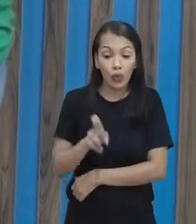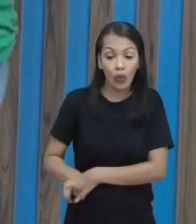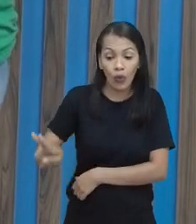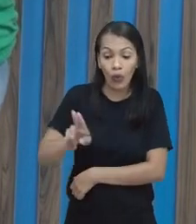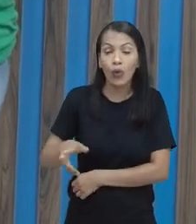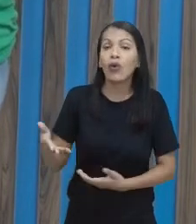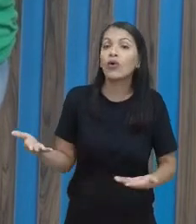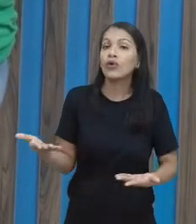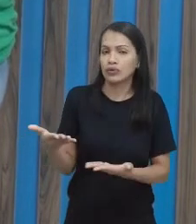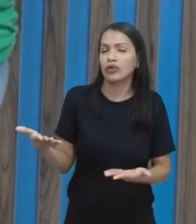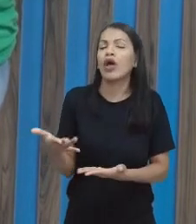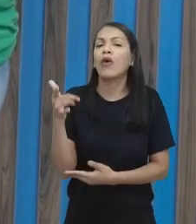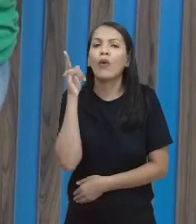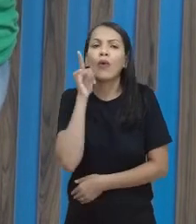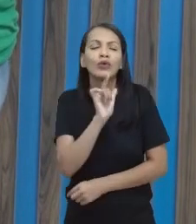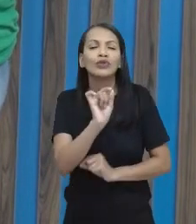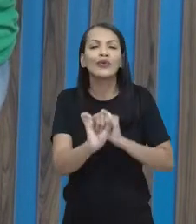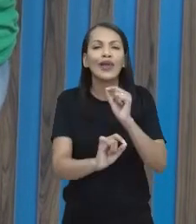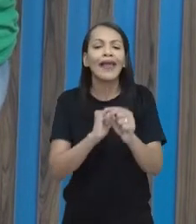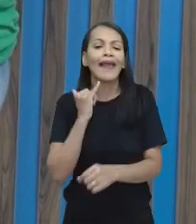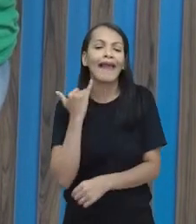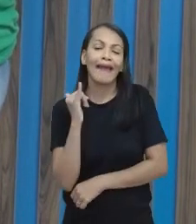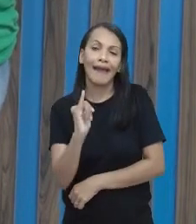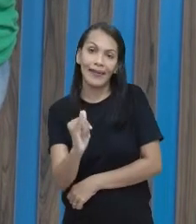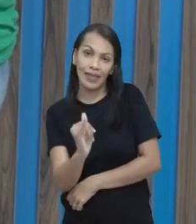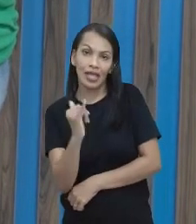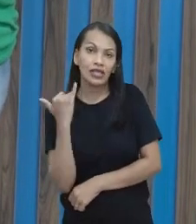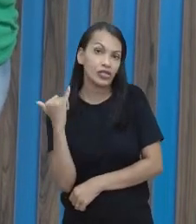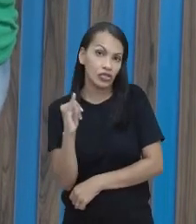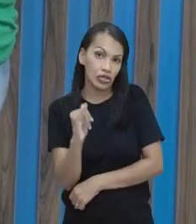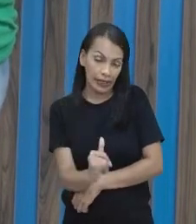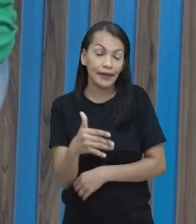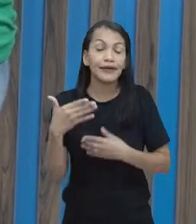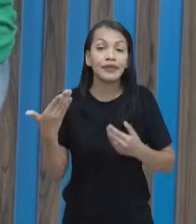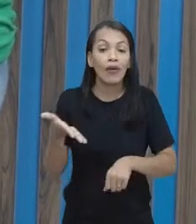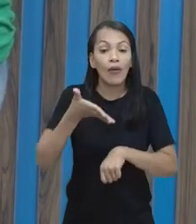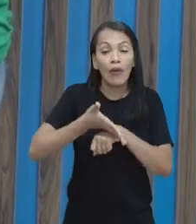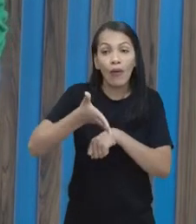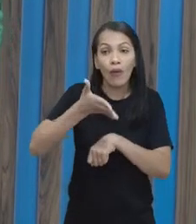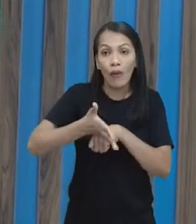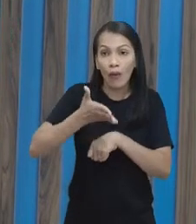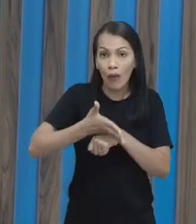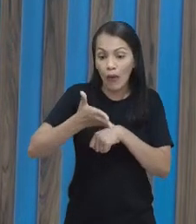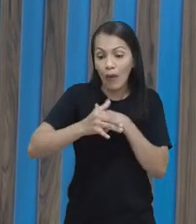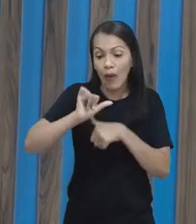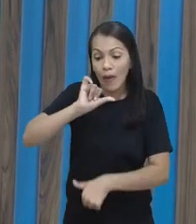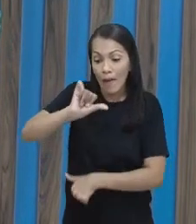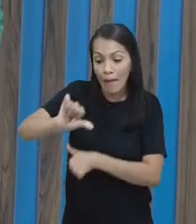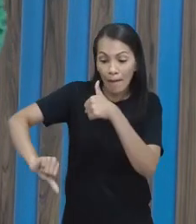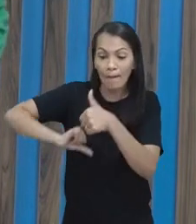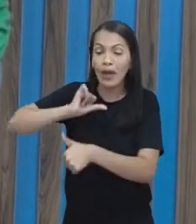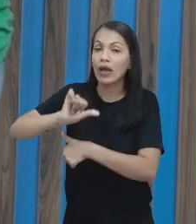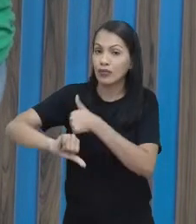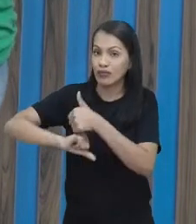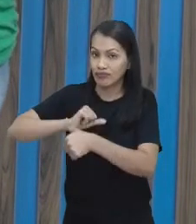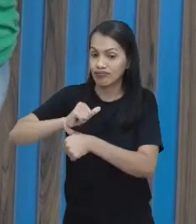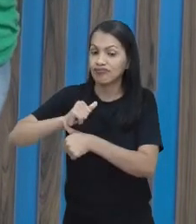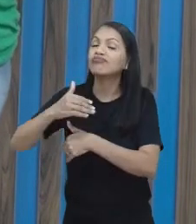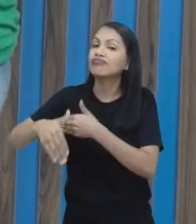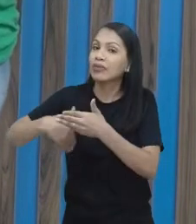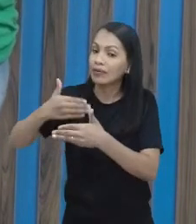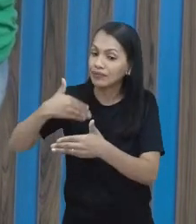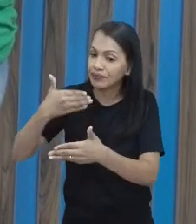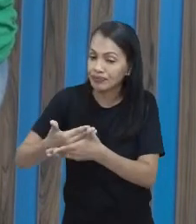para conseguir energia aí para a gente. Então, essa é uma prática que deve ser mudada ao longo do tempo, né? Por isso que a gente fala